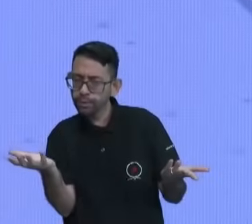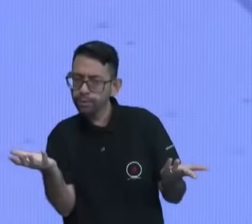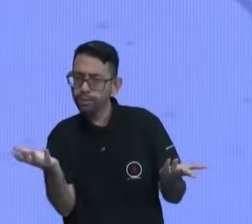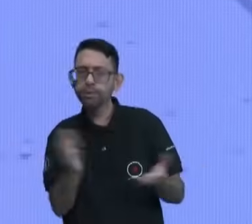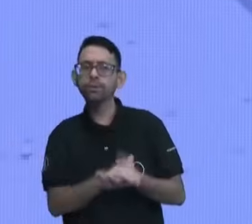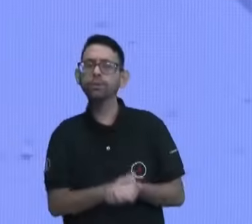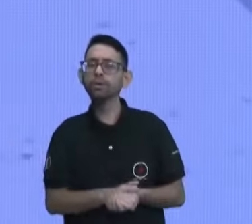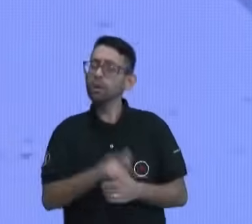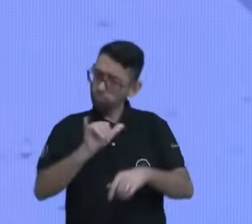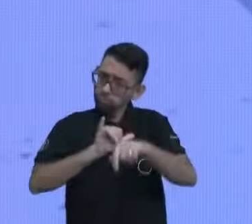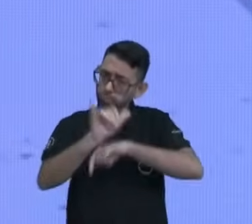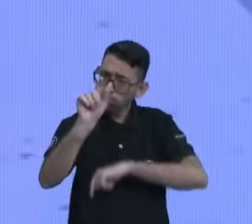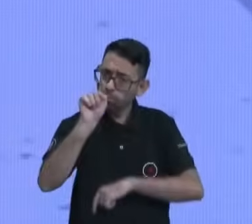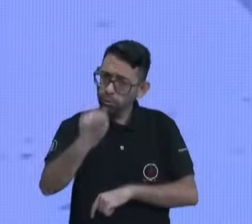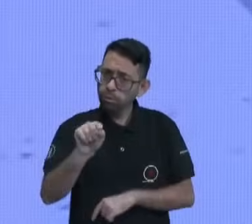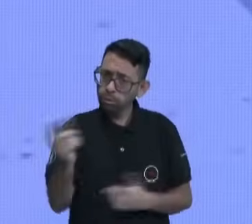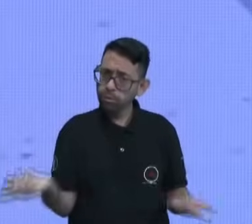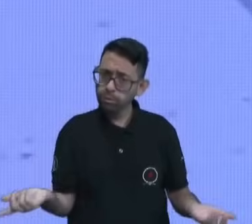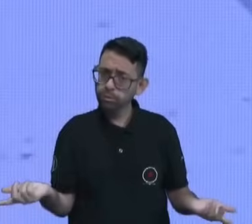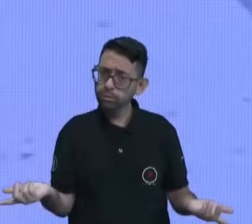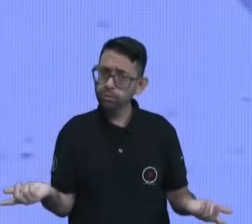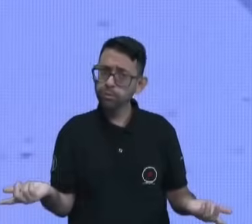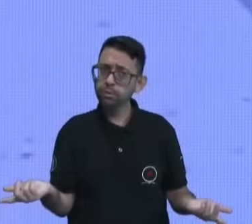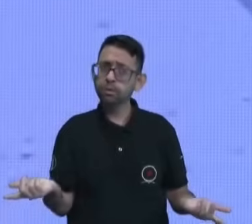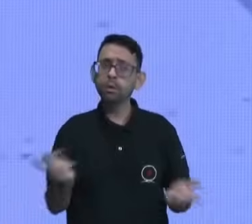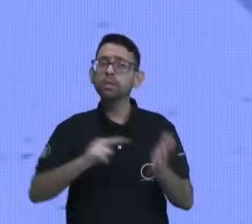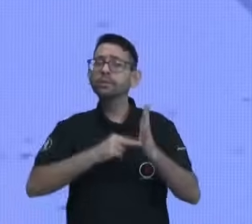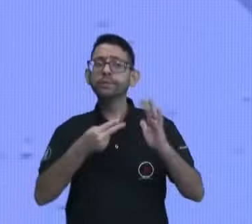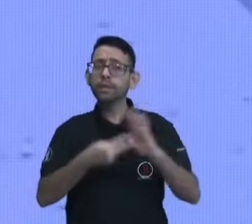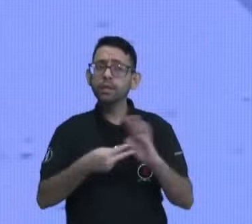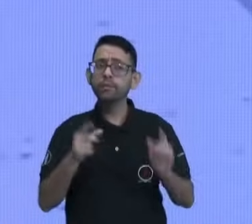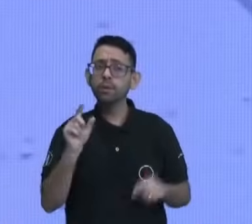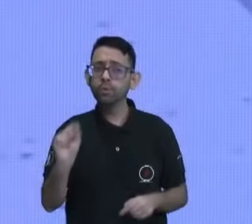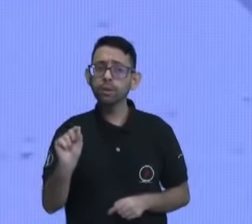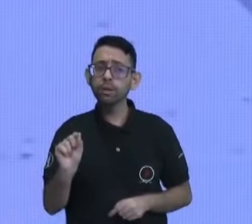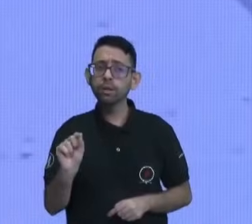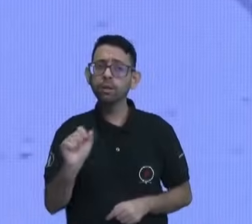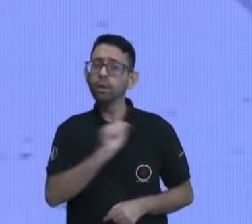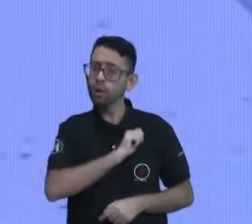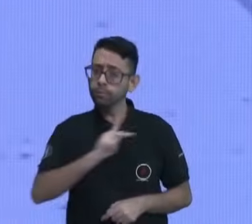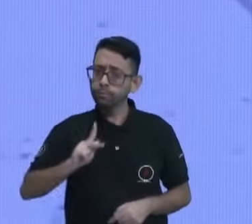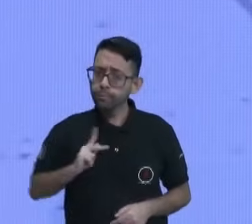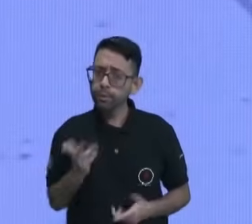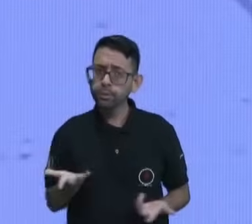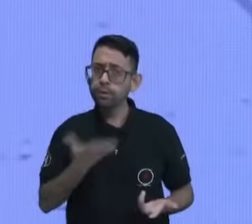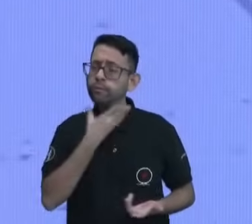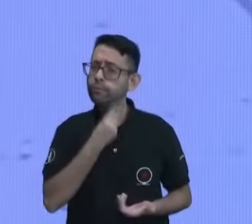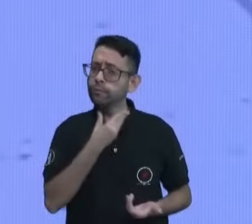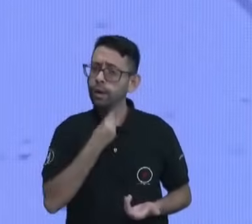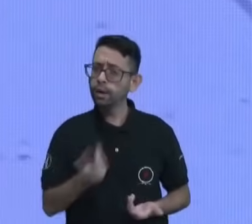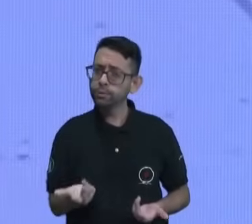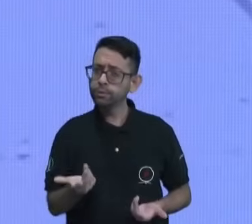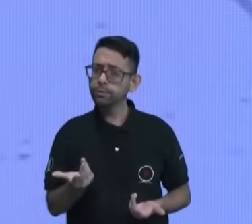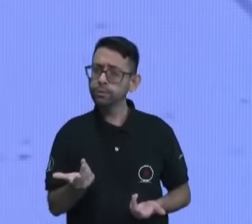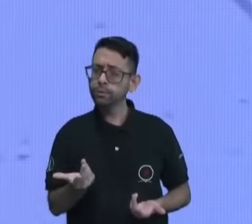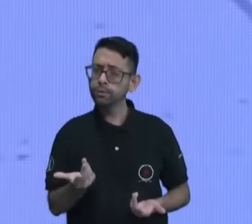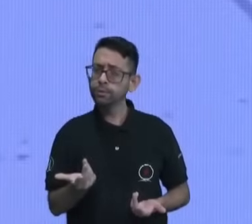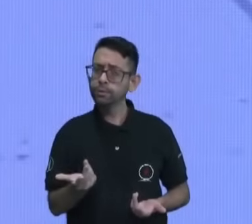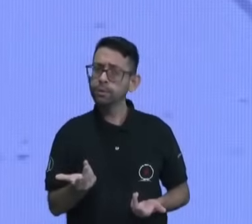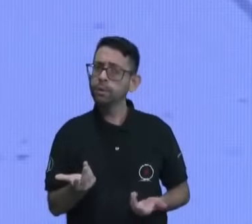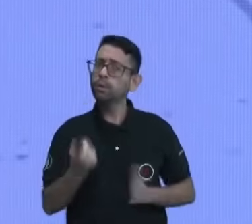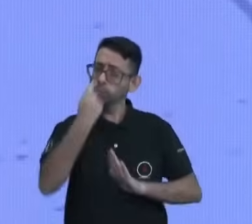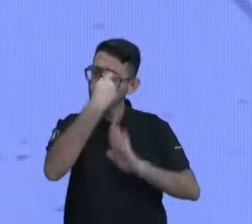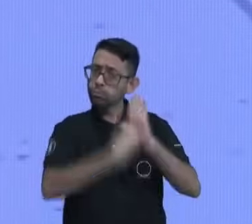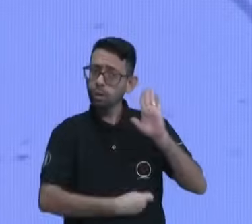ele tá falando de falsos Apóstolos que tão deturpando o evangelho Ele tá dizendo aqui é o que o texto que eu acabei de